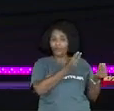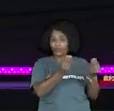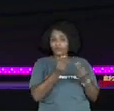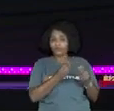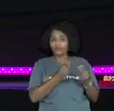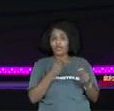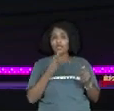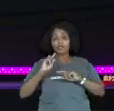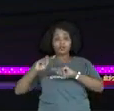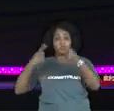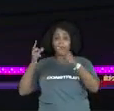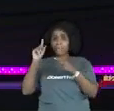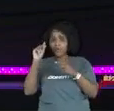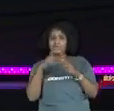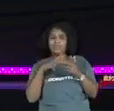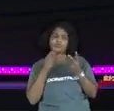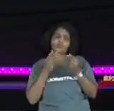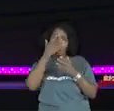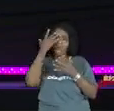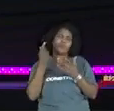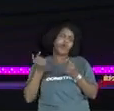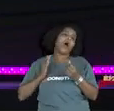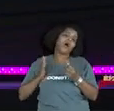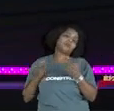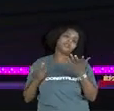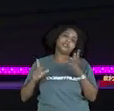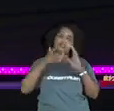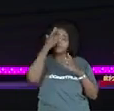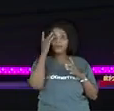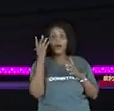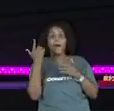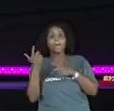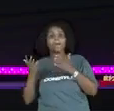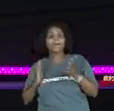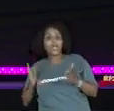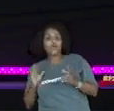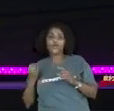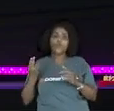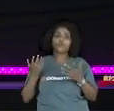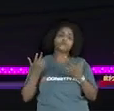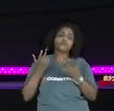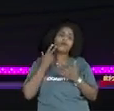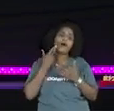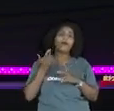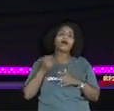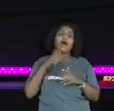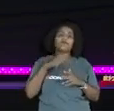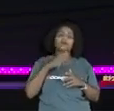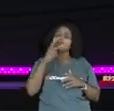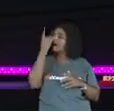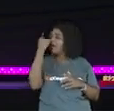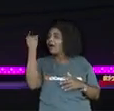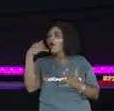essa possibilidade mínima que seja alguns tem muito dinheiro mínima que seja até os que têm muito dinheiro essa prosperidade às vezes faz a gente